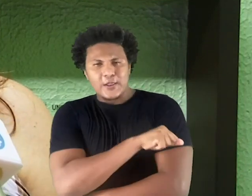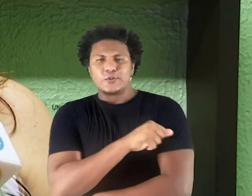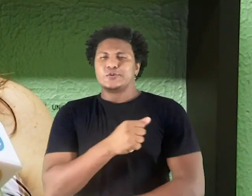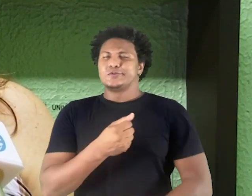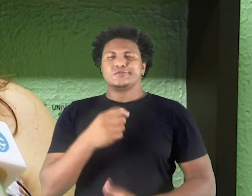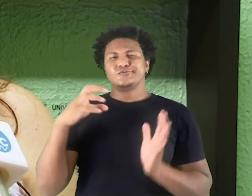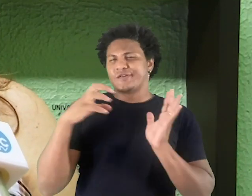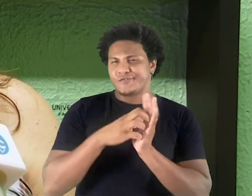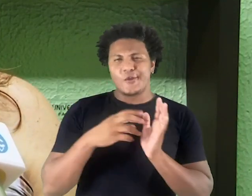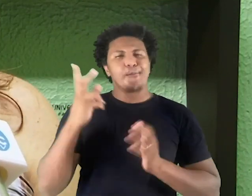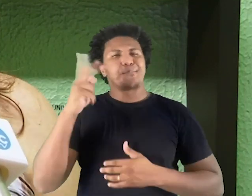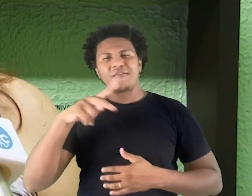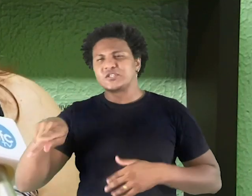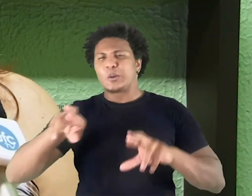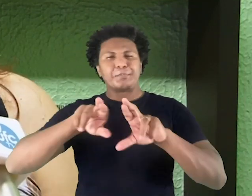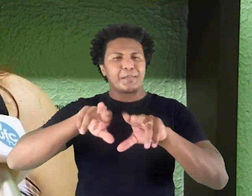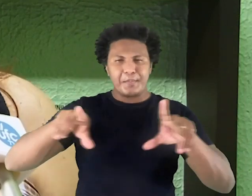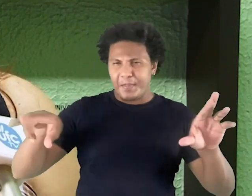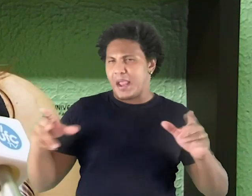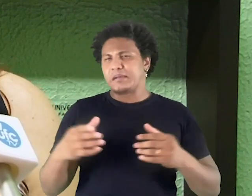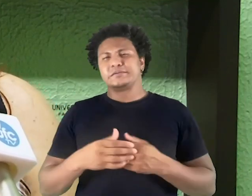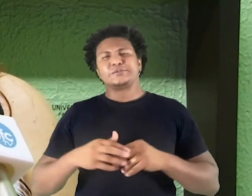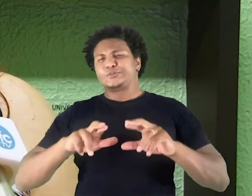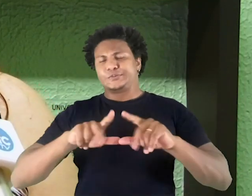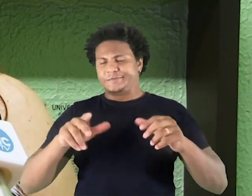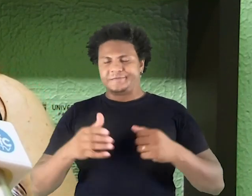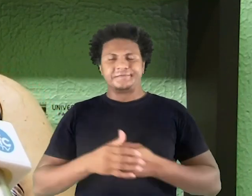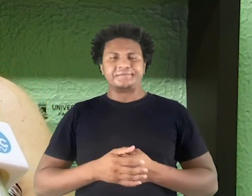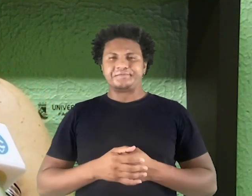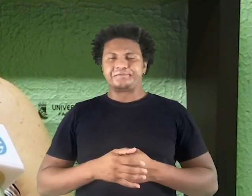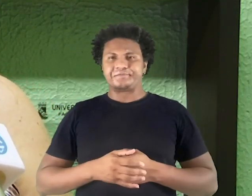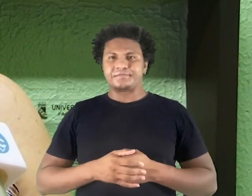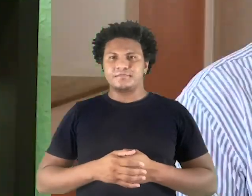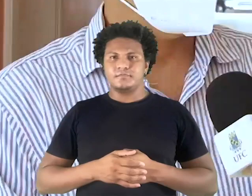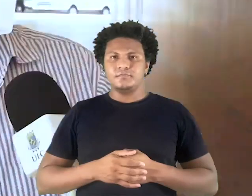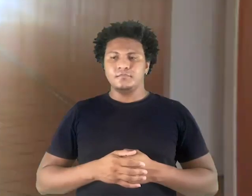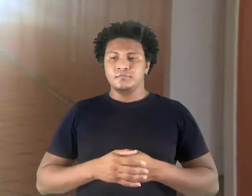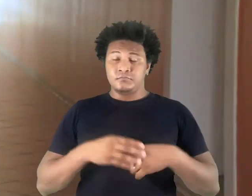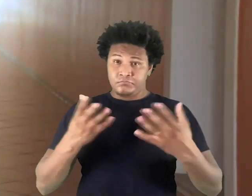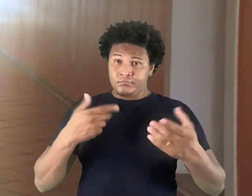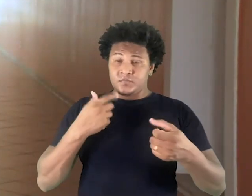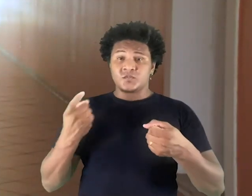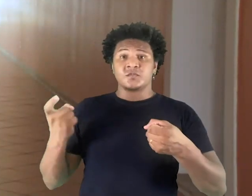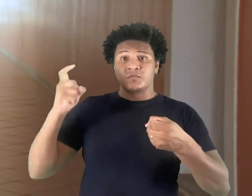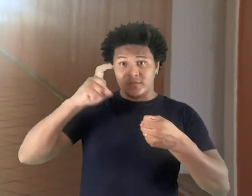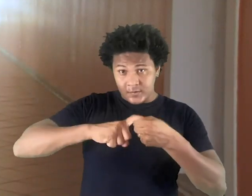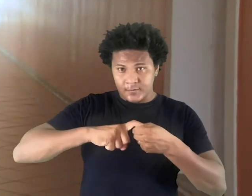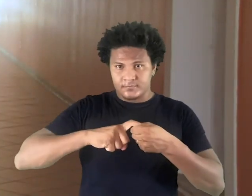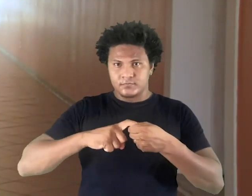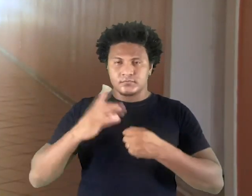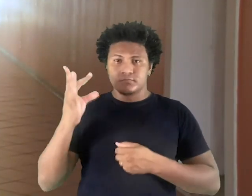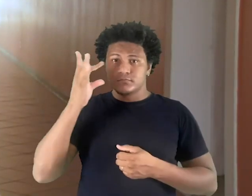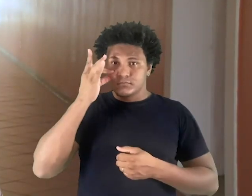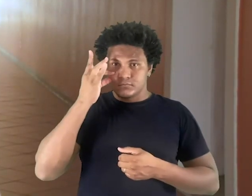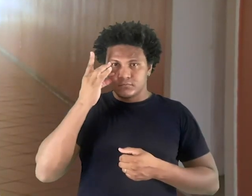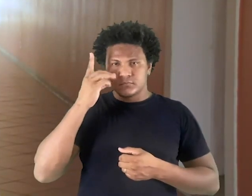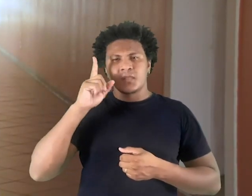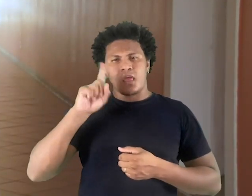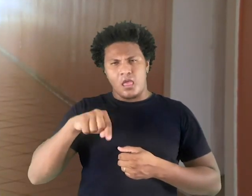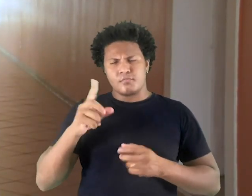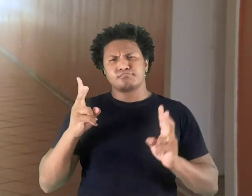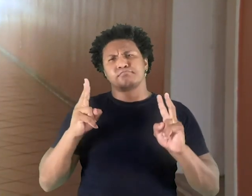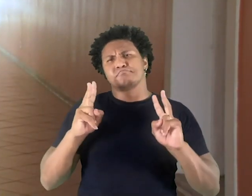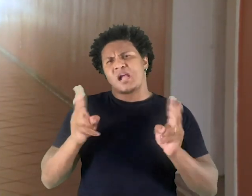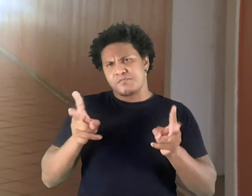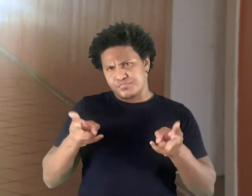servidores técnico-administrativos, para encher essa universidade de alegria e contentamento. O retorno presencial vai ser concomitante